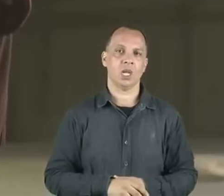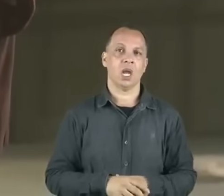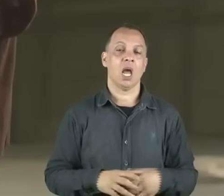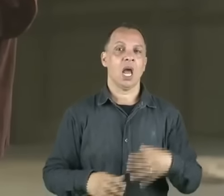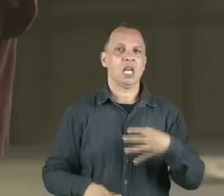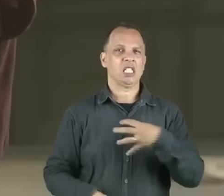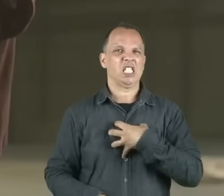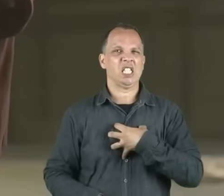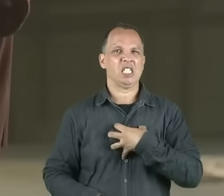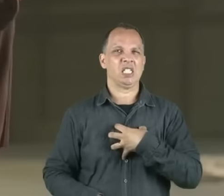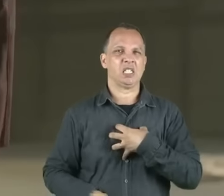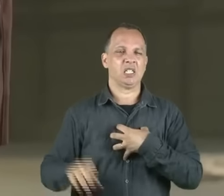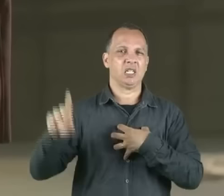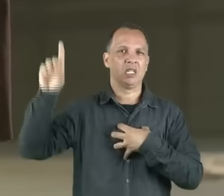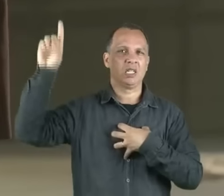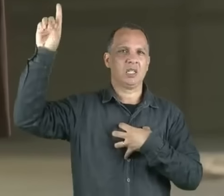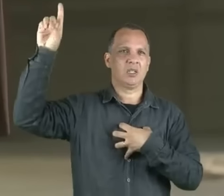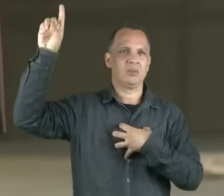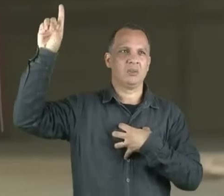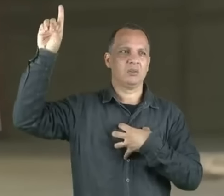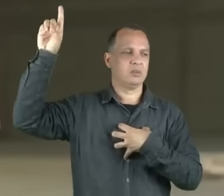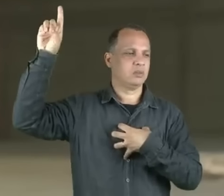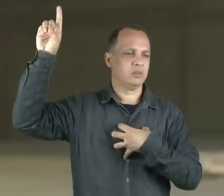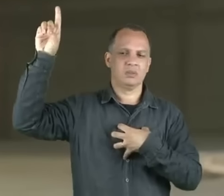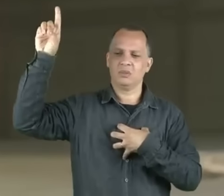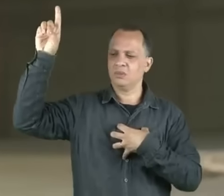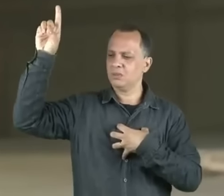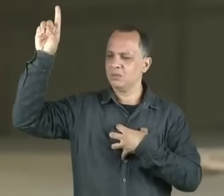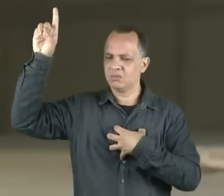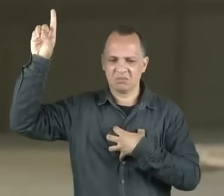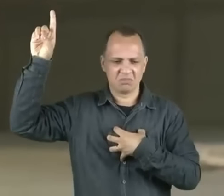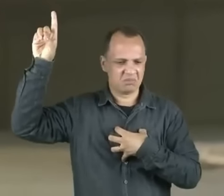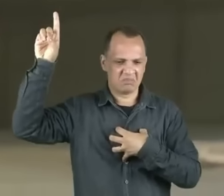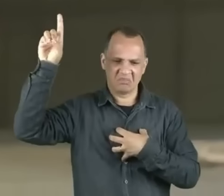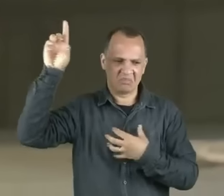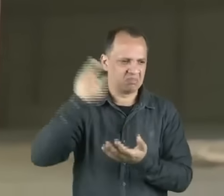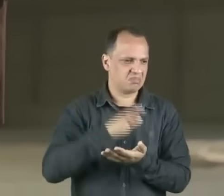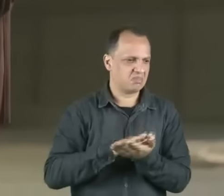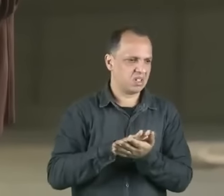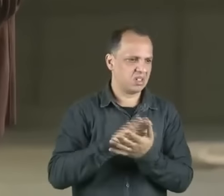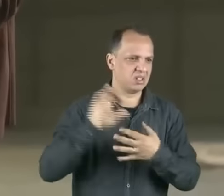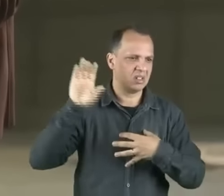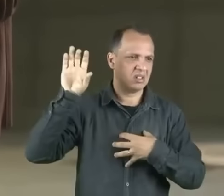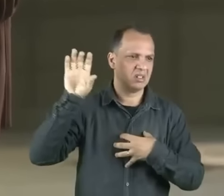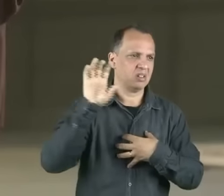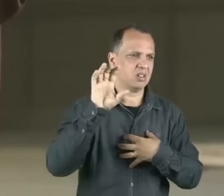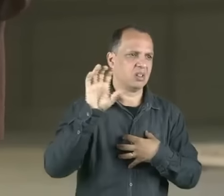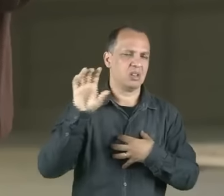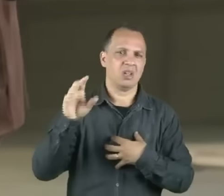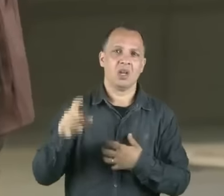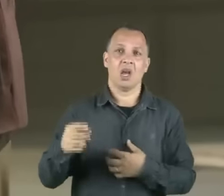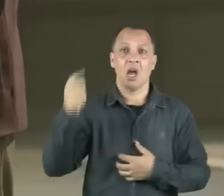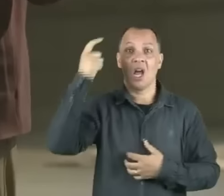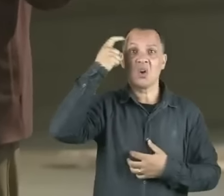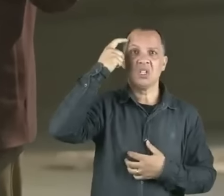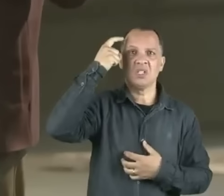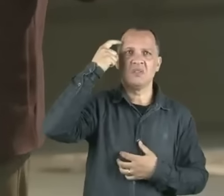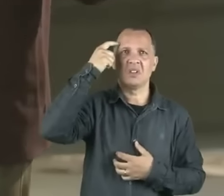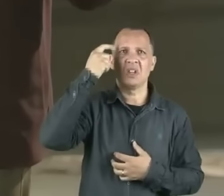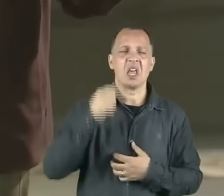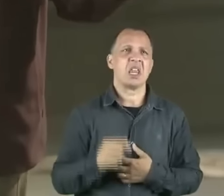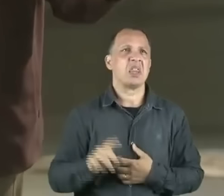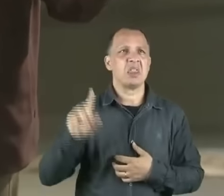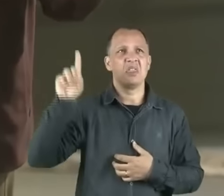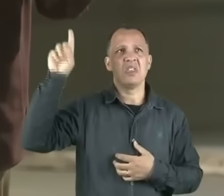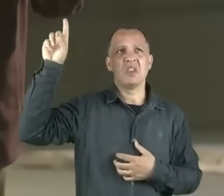você e cadê Deus porque Deus está fazendo isso comigo porque agora